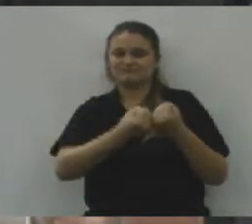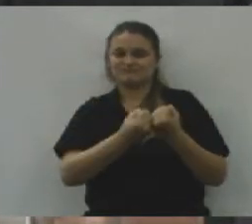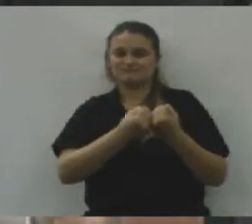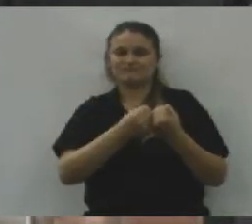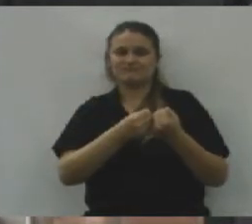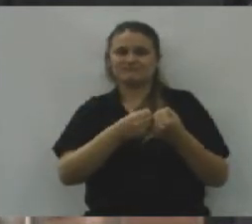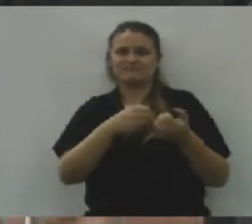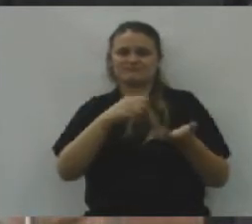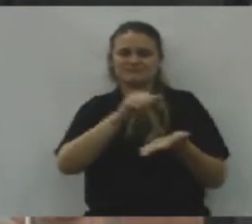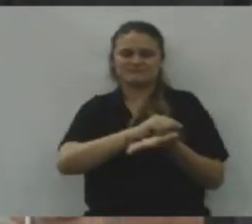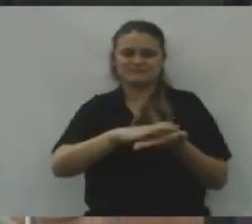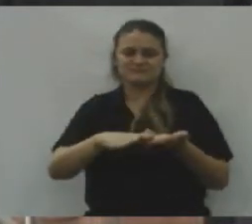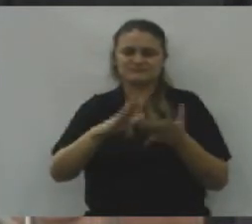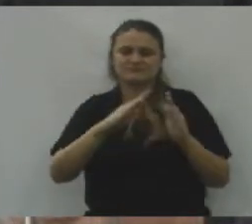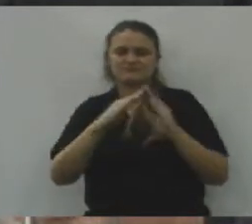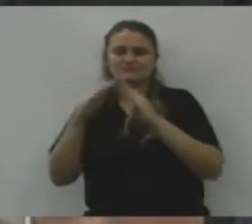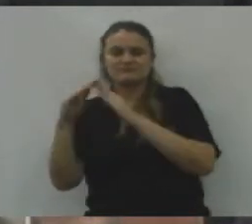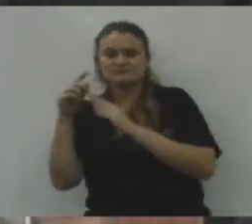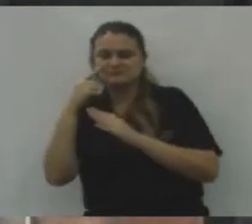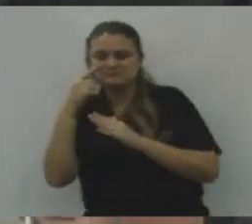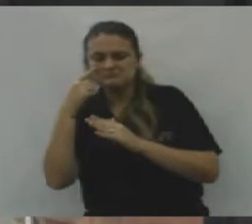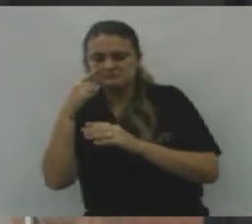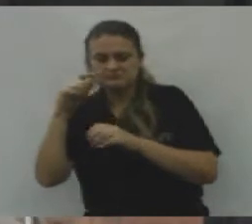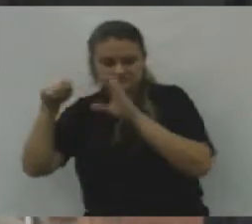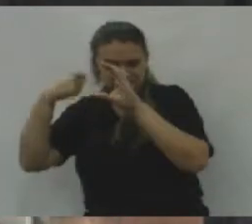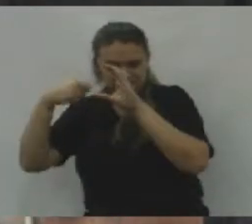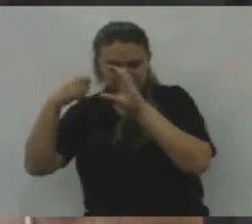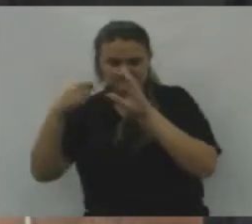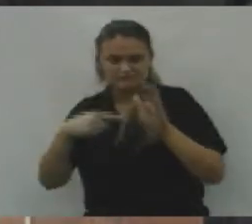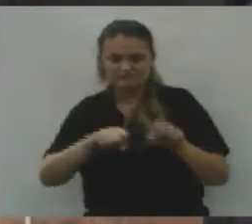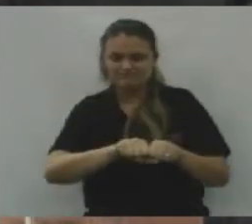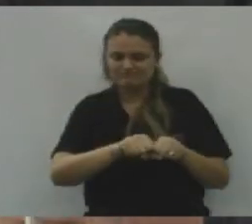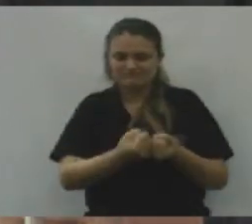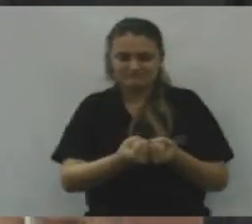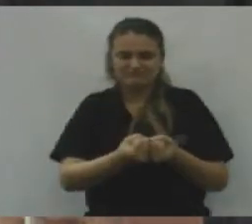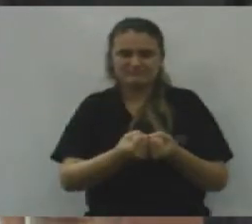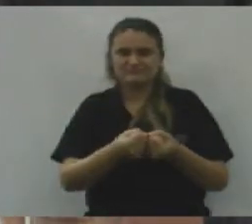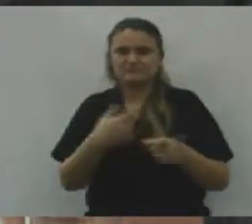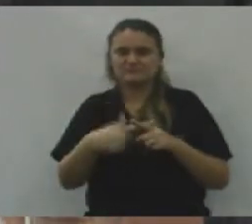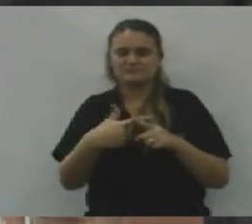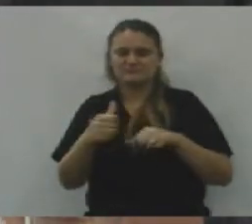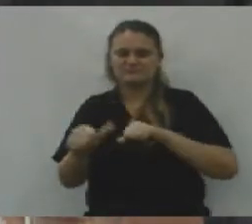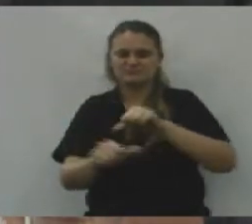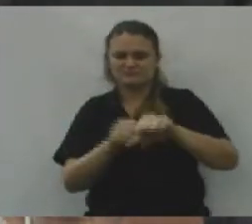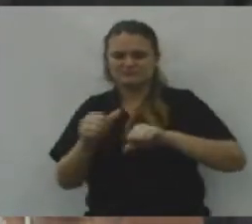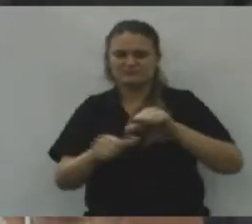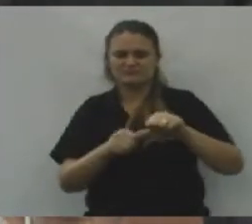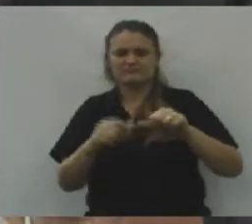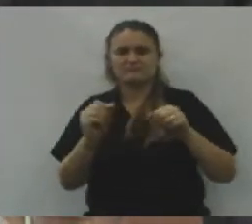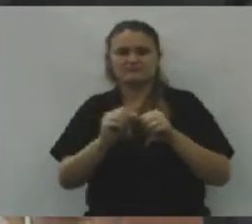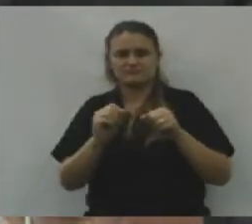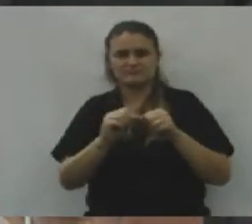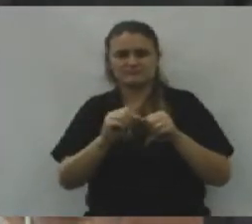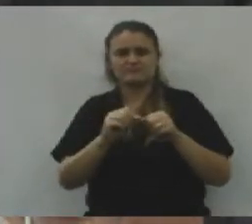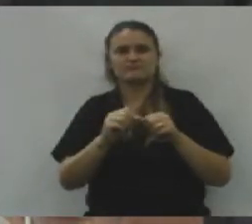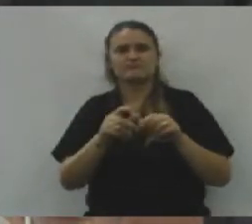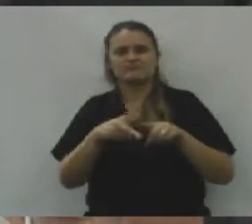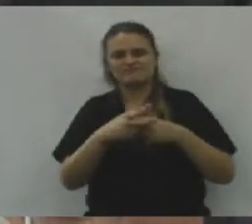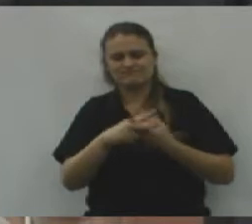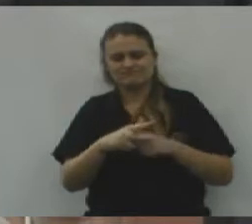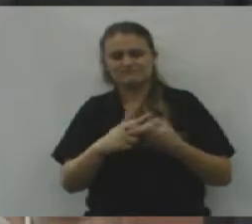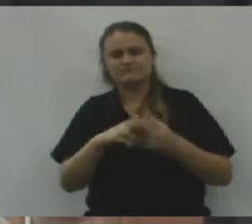lá fez um vídeo e me avisou, eu avisei eles, daí destamparam, tiraram o tubo de 40, enfiaram o tubo de metro lá de novo, daí